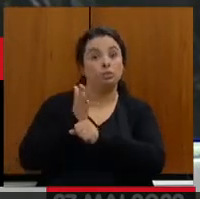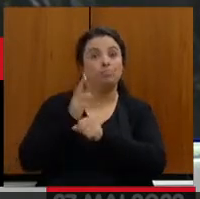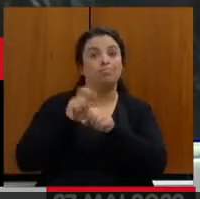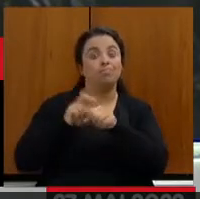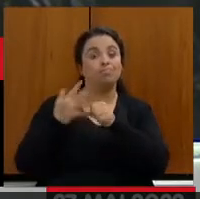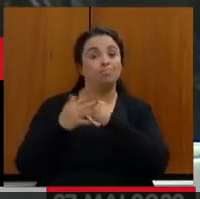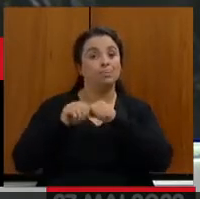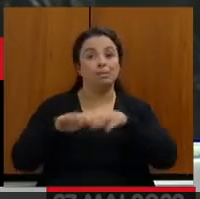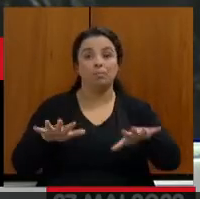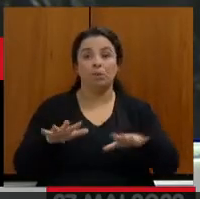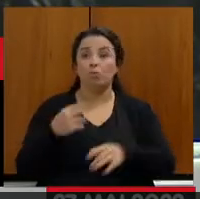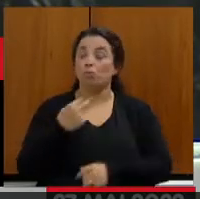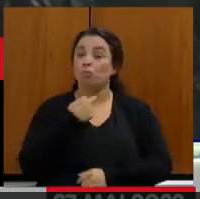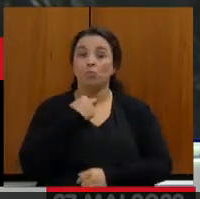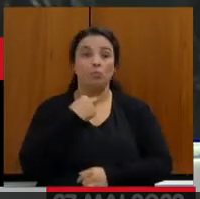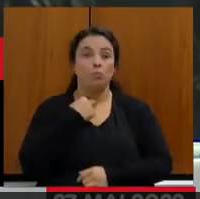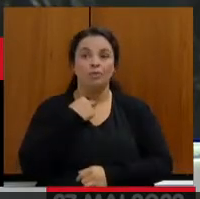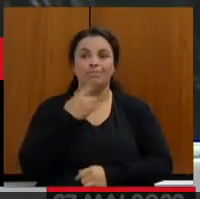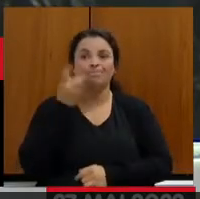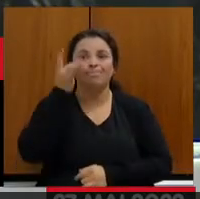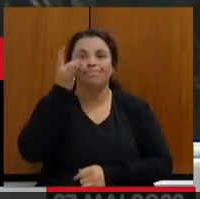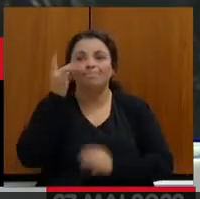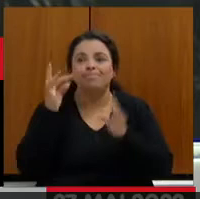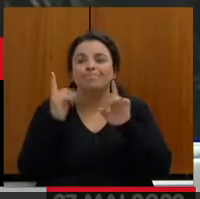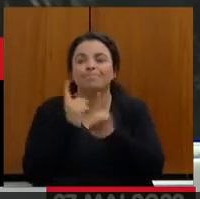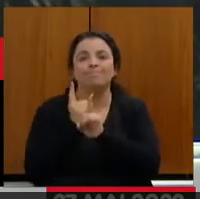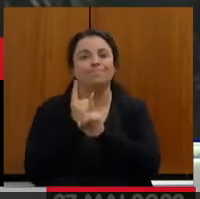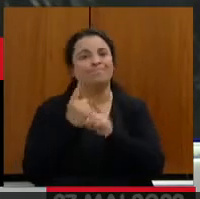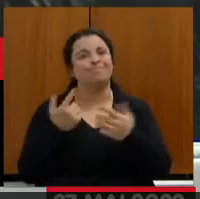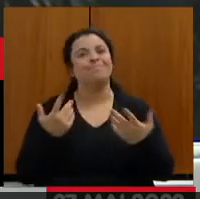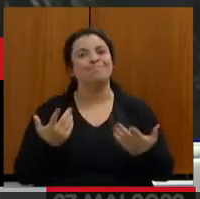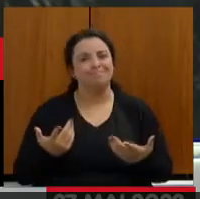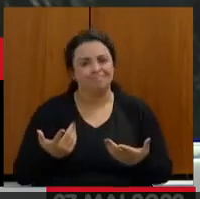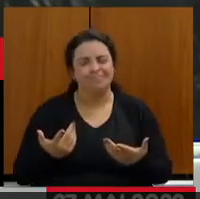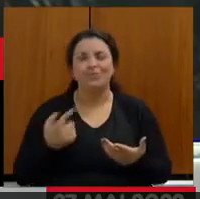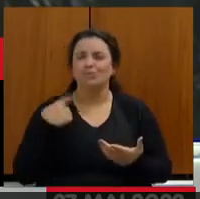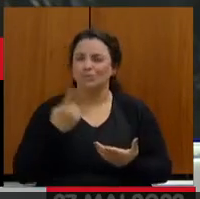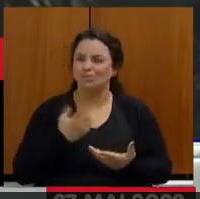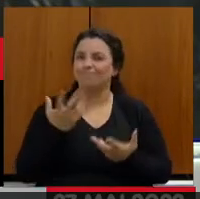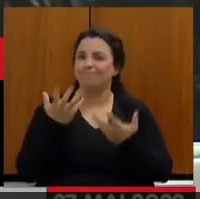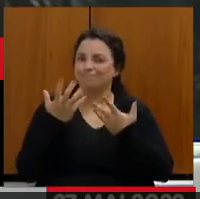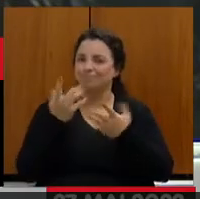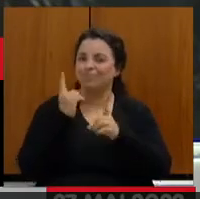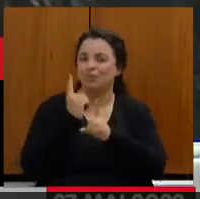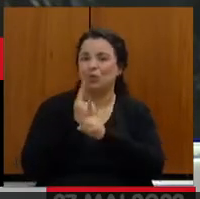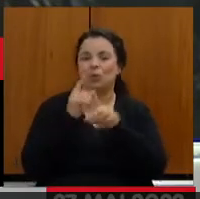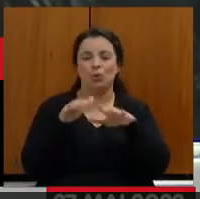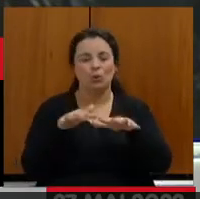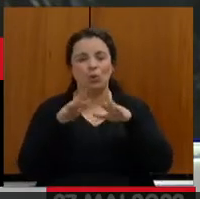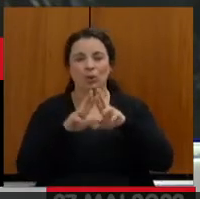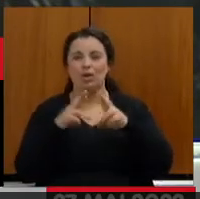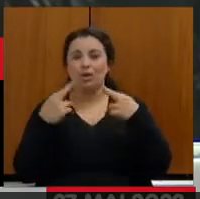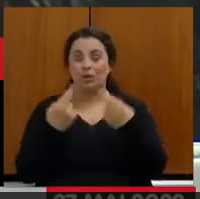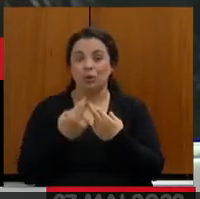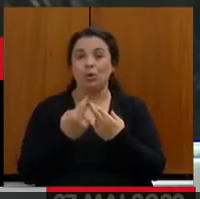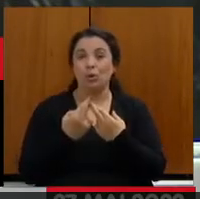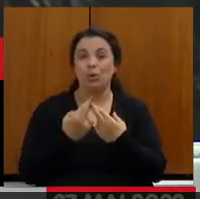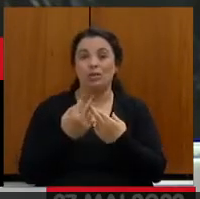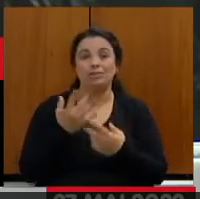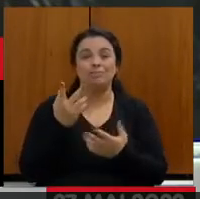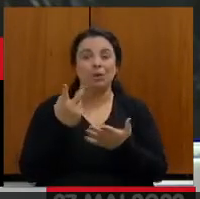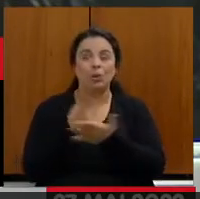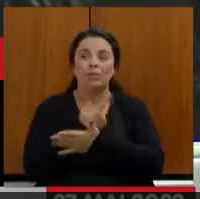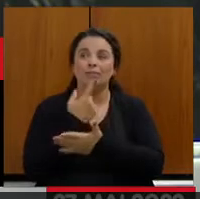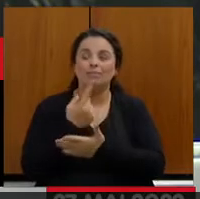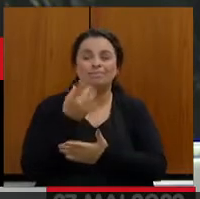nos encontrarmos por diversos momentos que gostaríamos de ter feitos os nossos encontros ser promovidos as